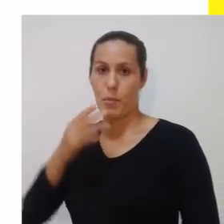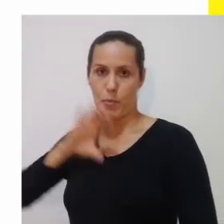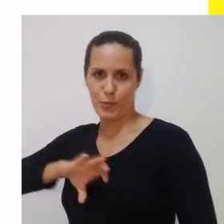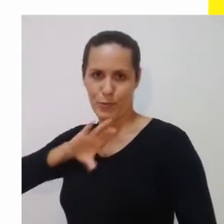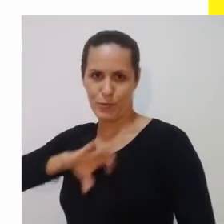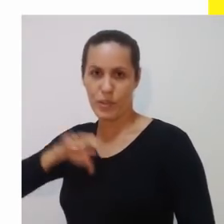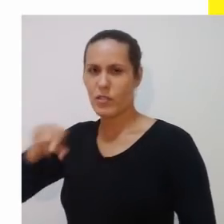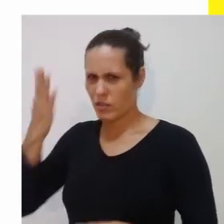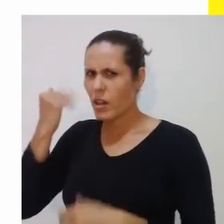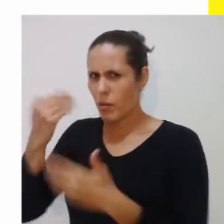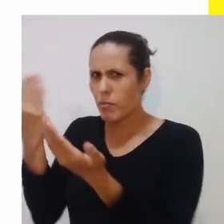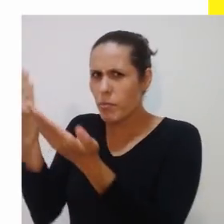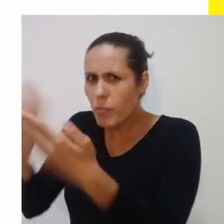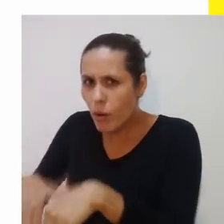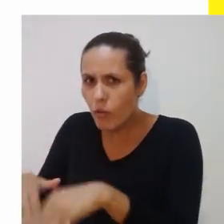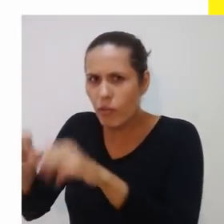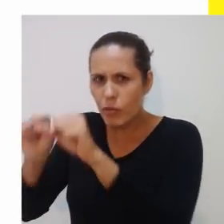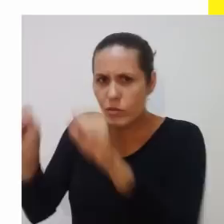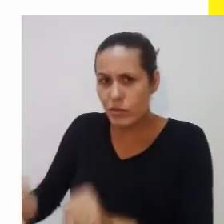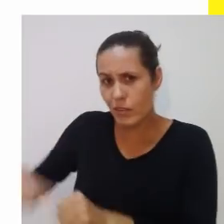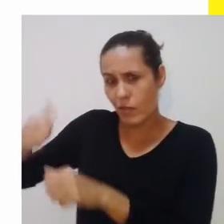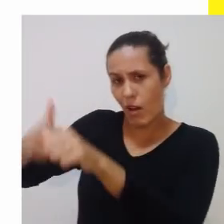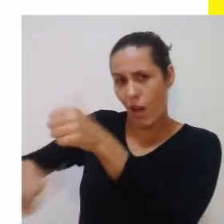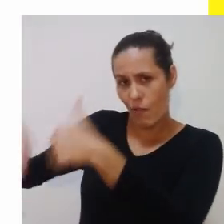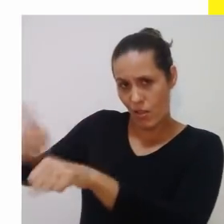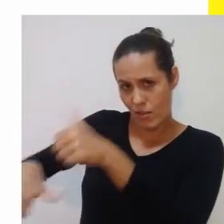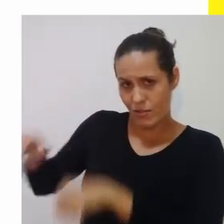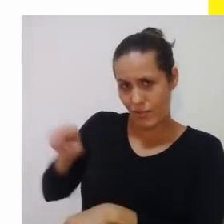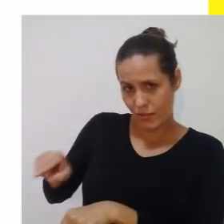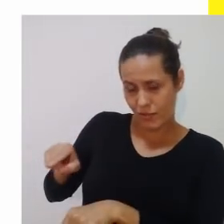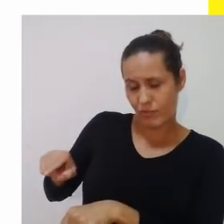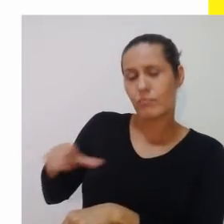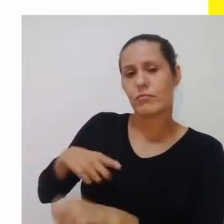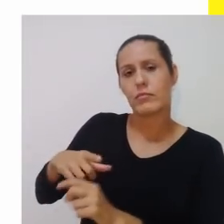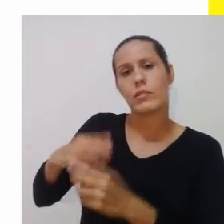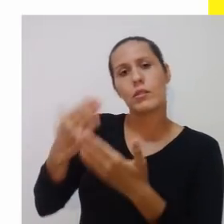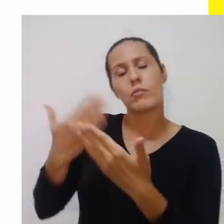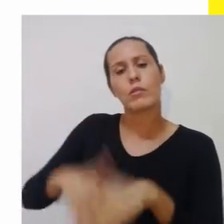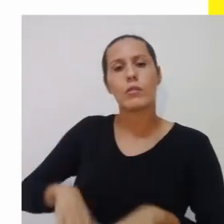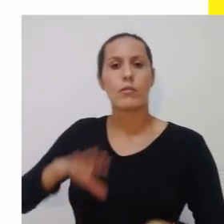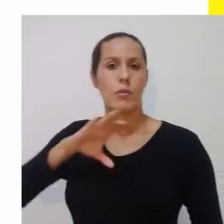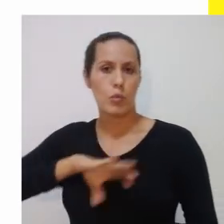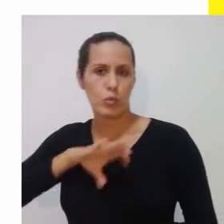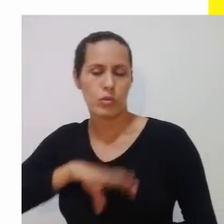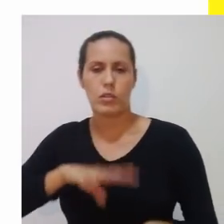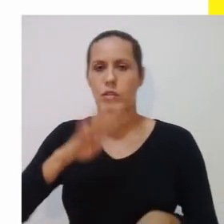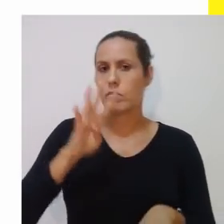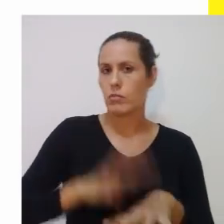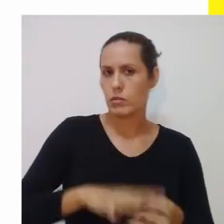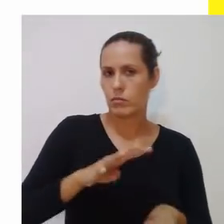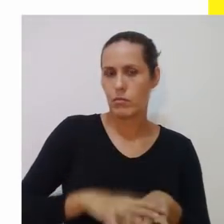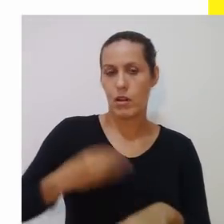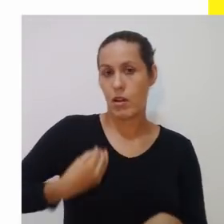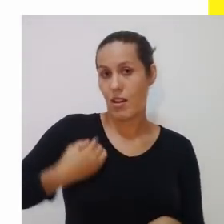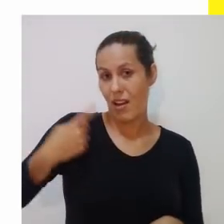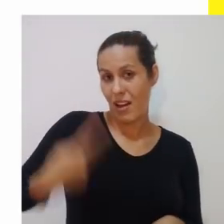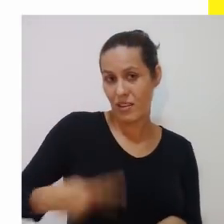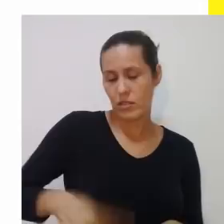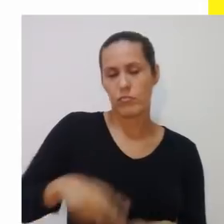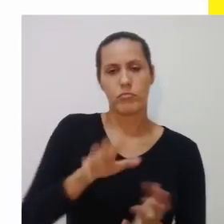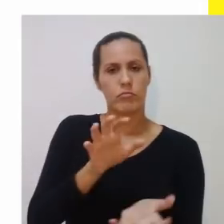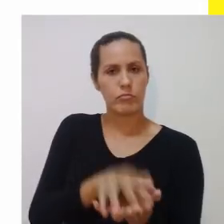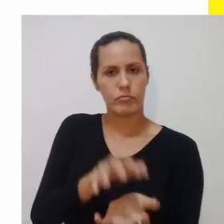que o SAEP é uma prova, é um sistema de avaliação que tem prova de português e matemática aqui no